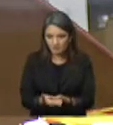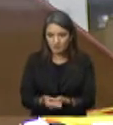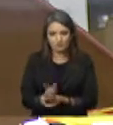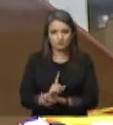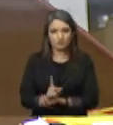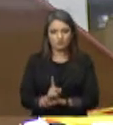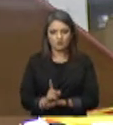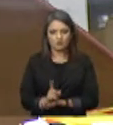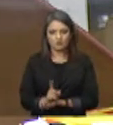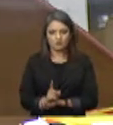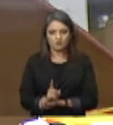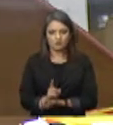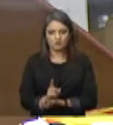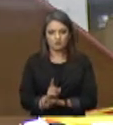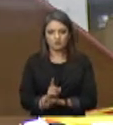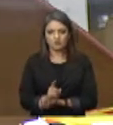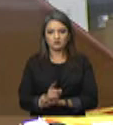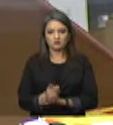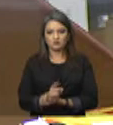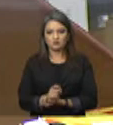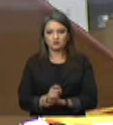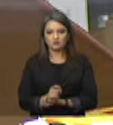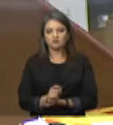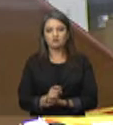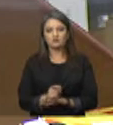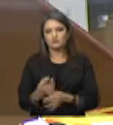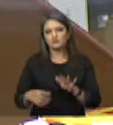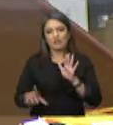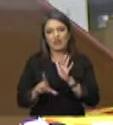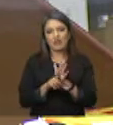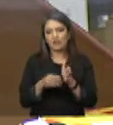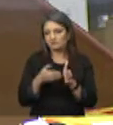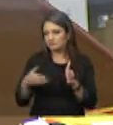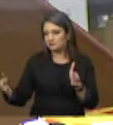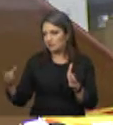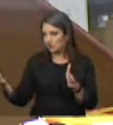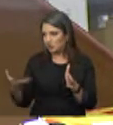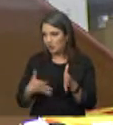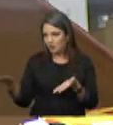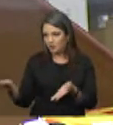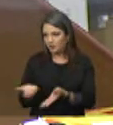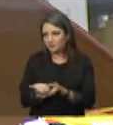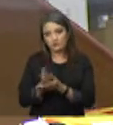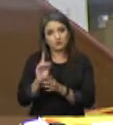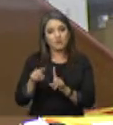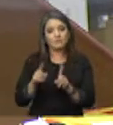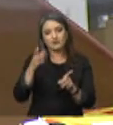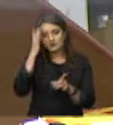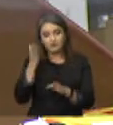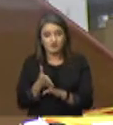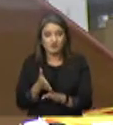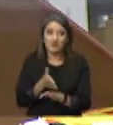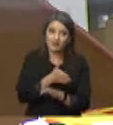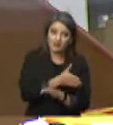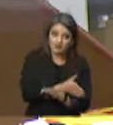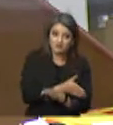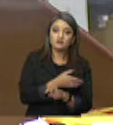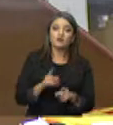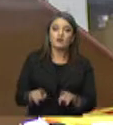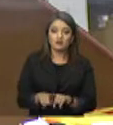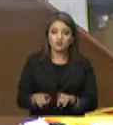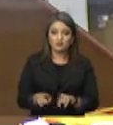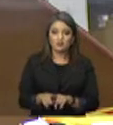aqueles que apenas se tornaram pais depois da reforma Legislativa mas antes e até por maioria